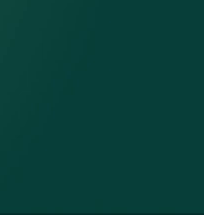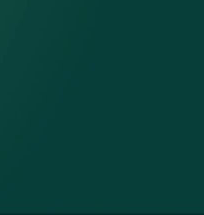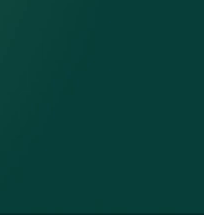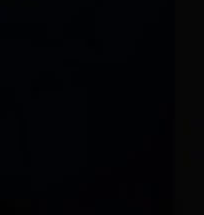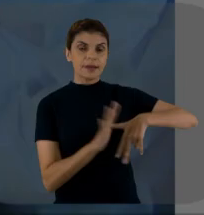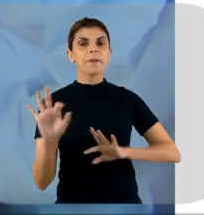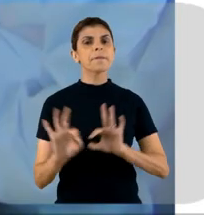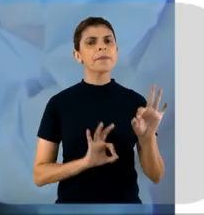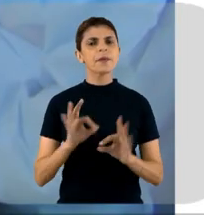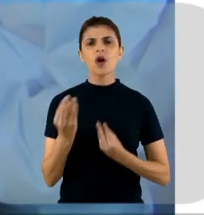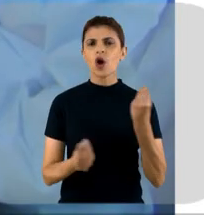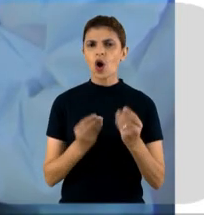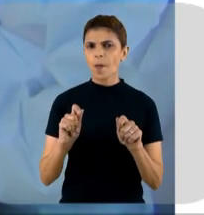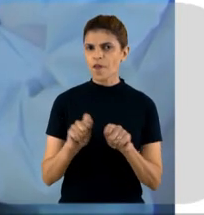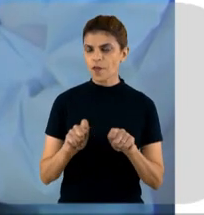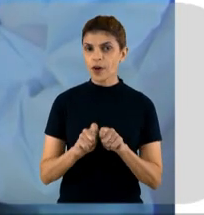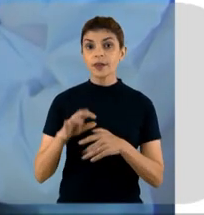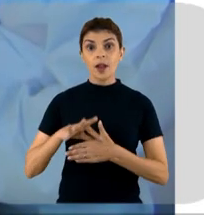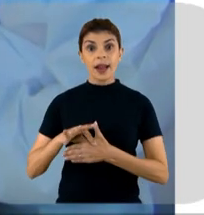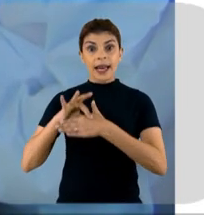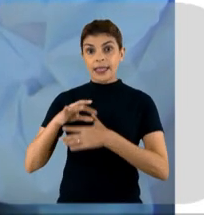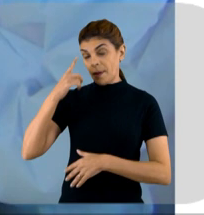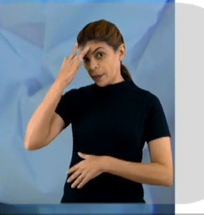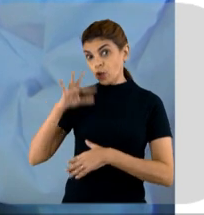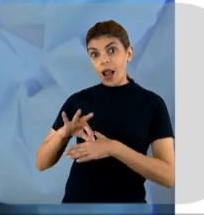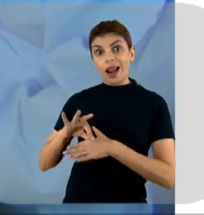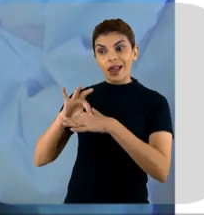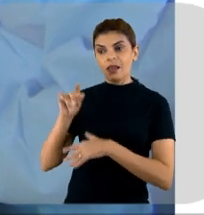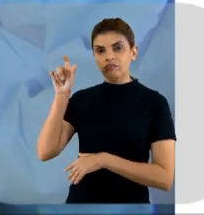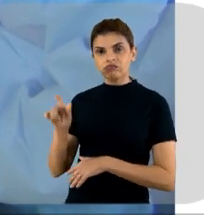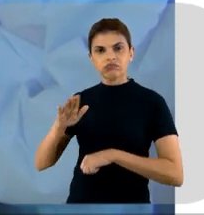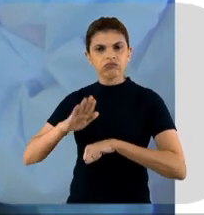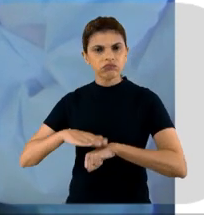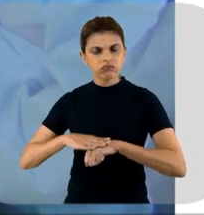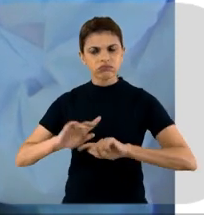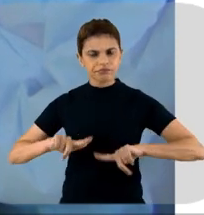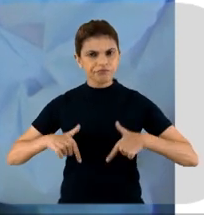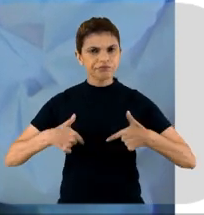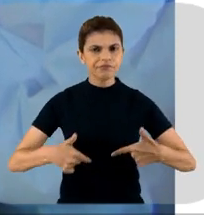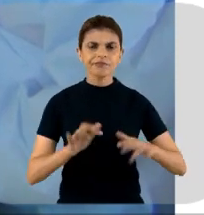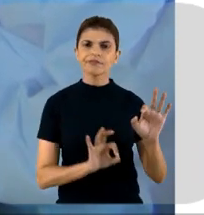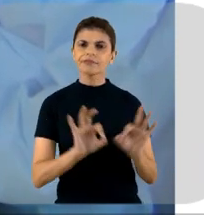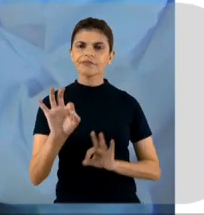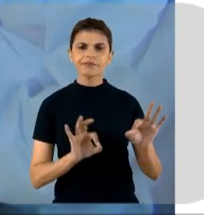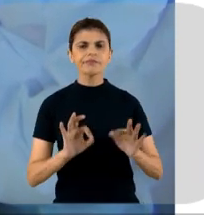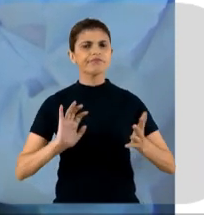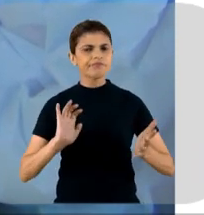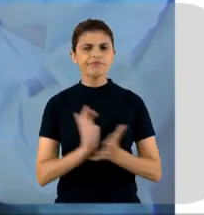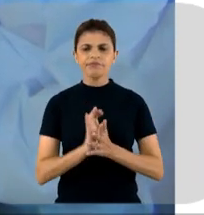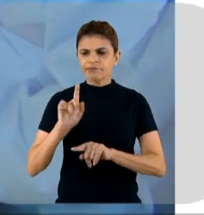Para o preparo, nós devemos estabelecer um líder para o procedimento e devemos preparar todos